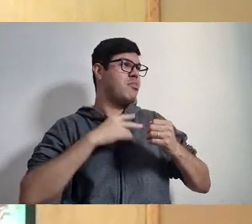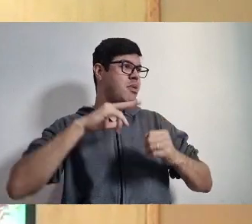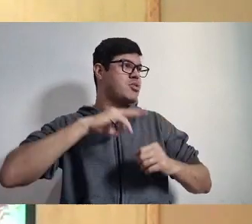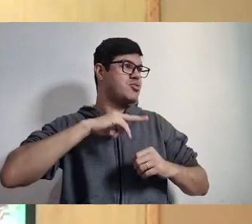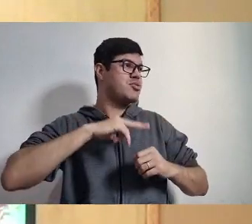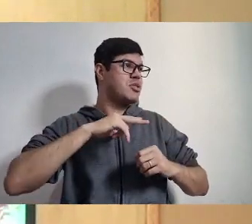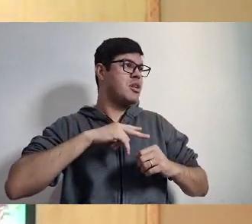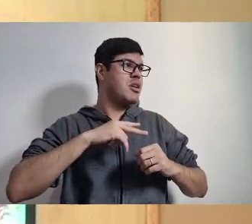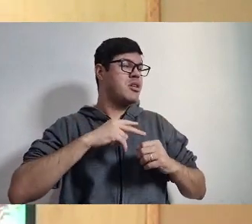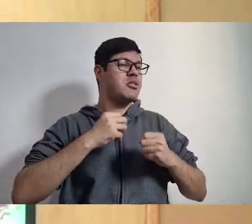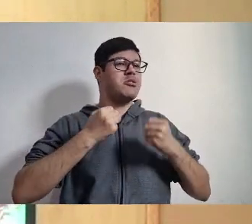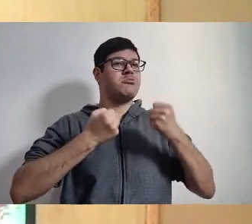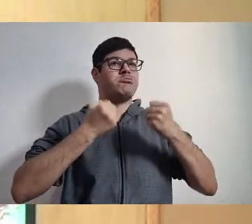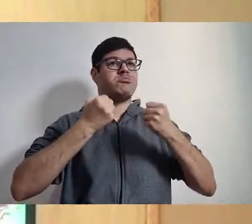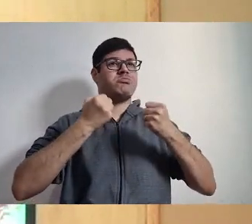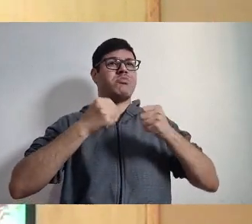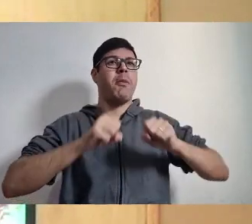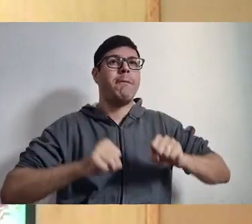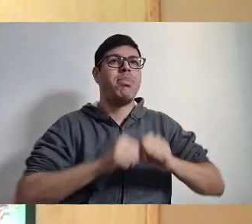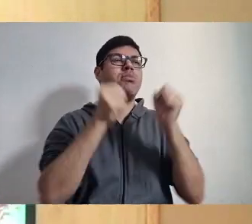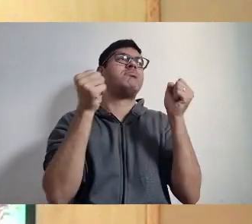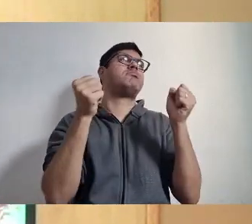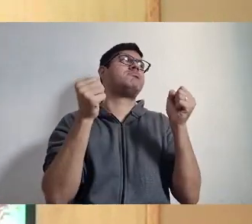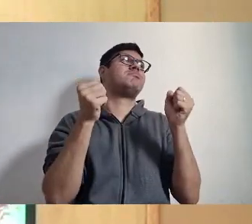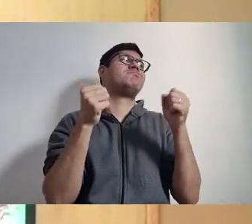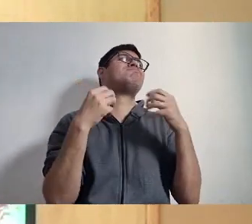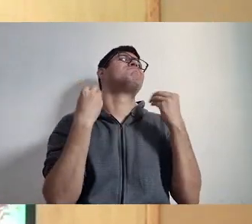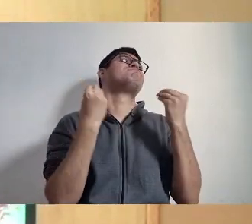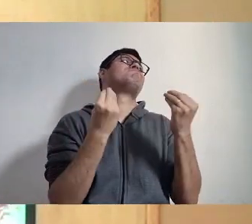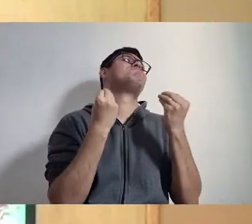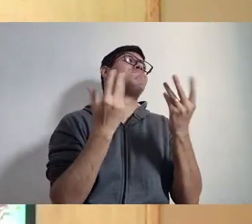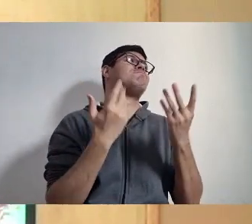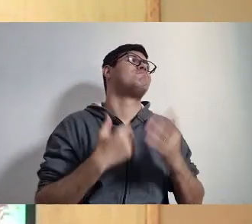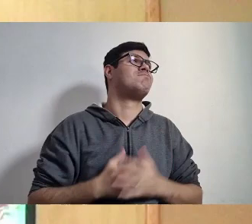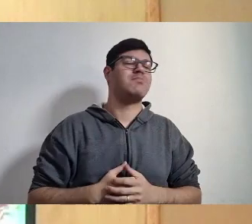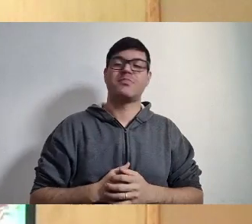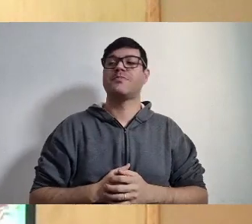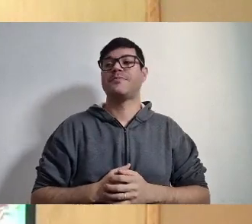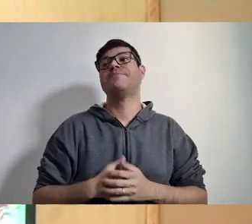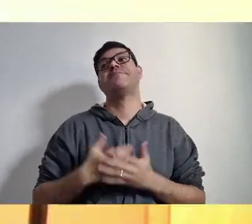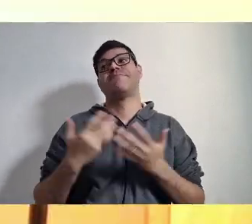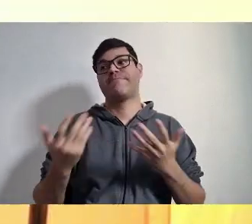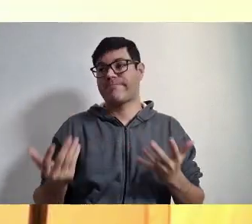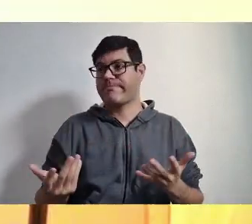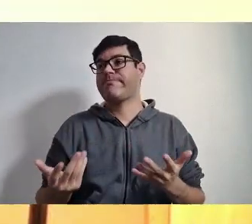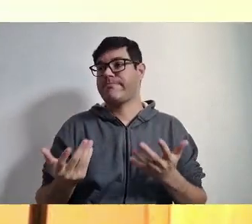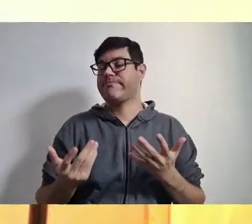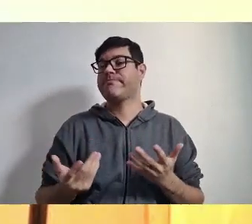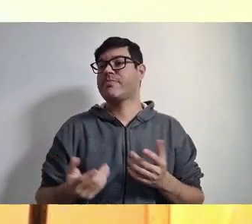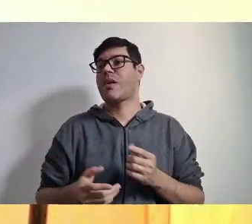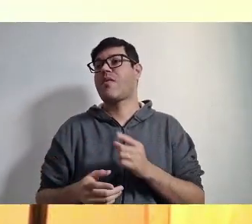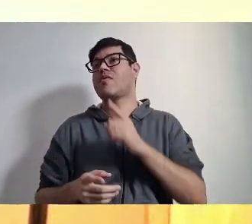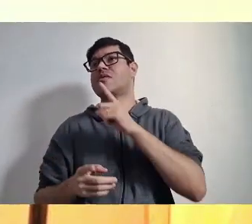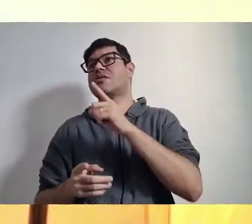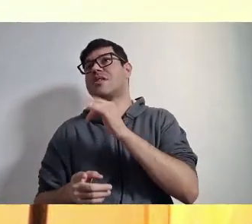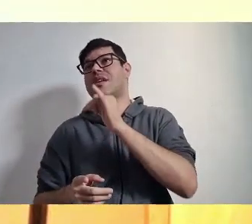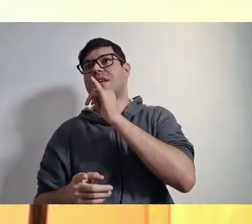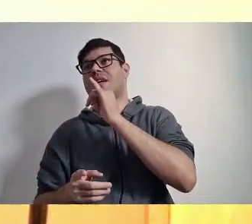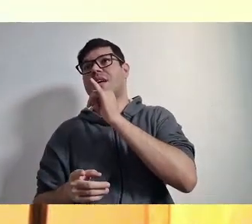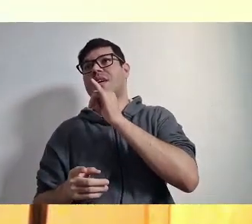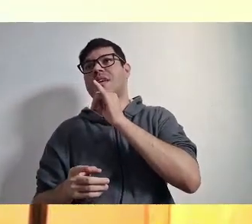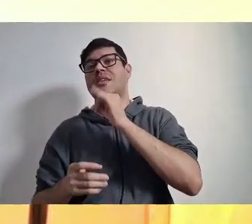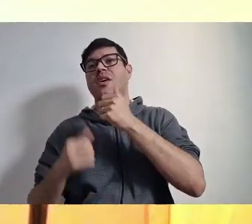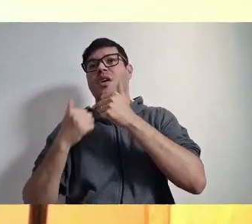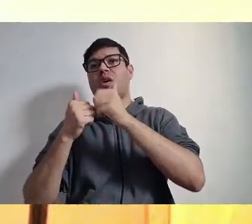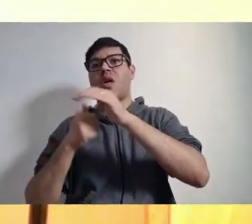para ir no médico. Até, claro, idoso, principalmente. Como é que faz? Agora você pegar um ônibus e parar no meio do